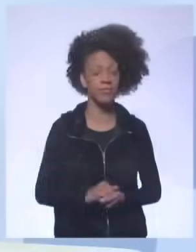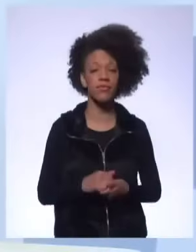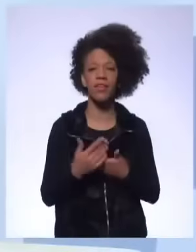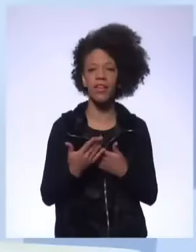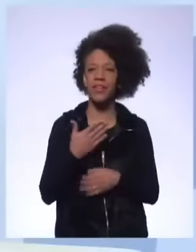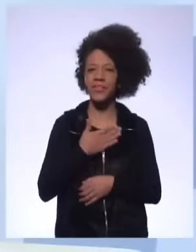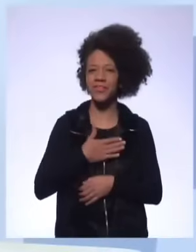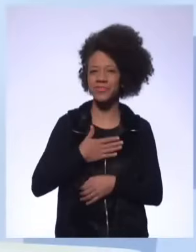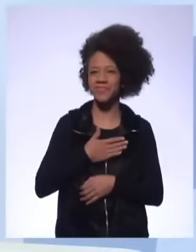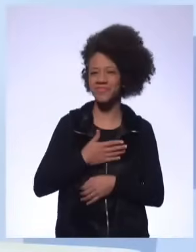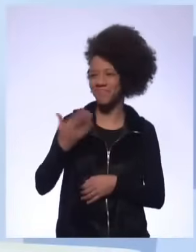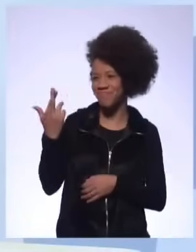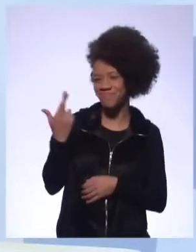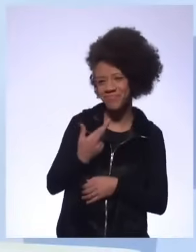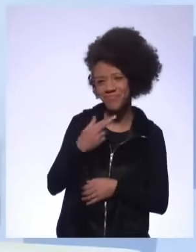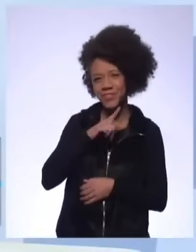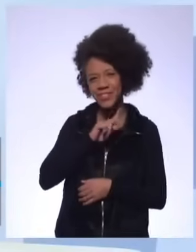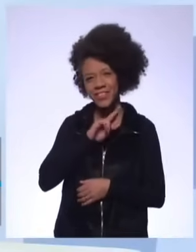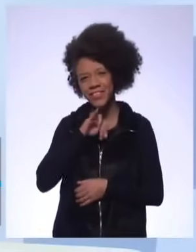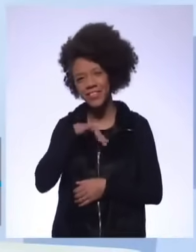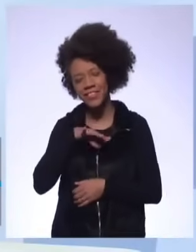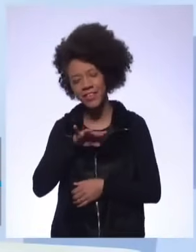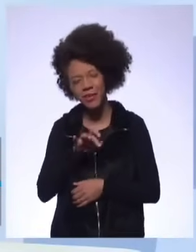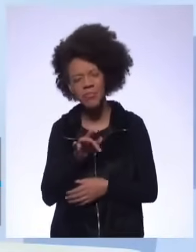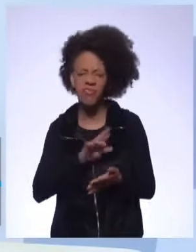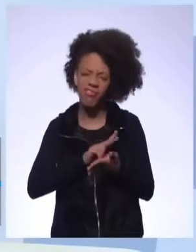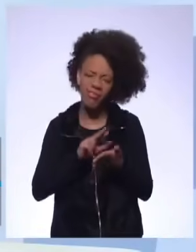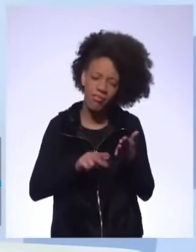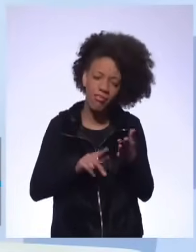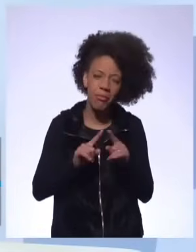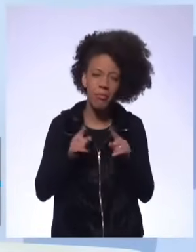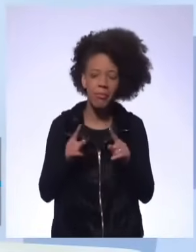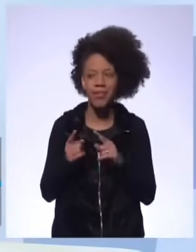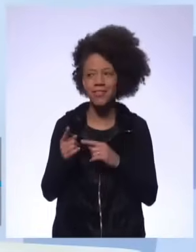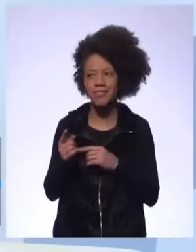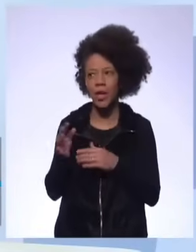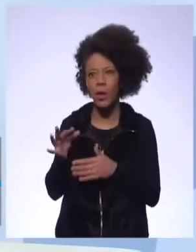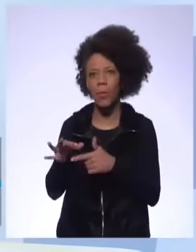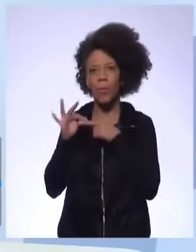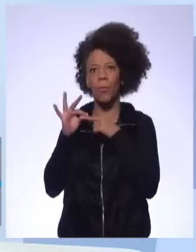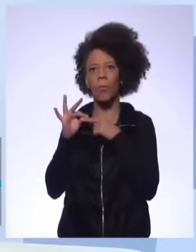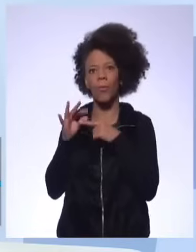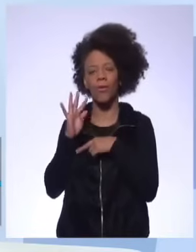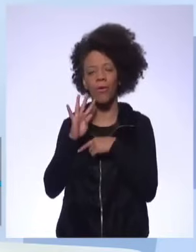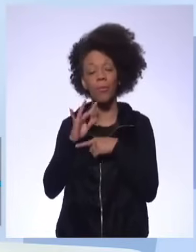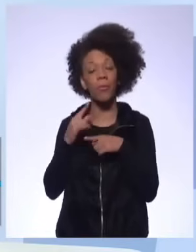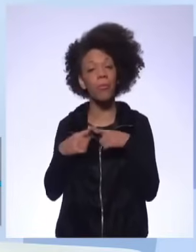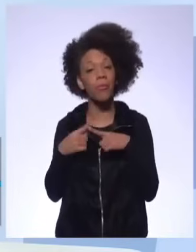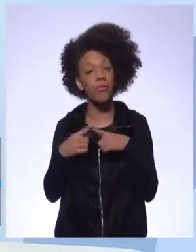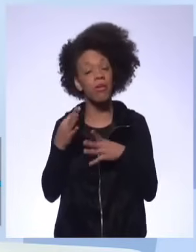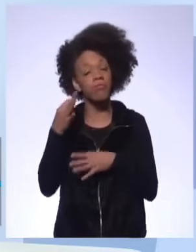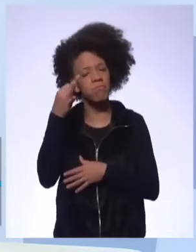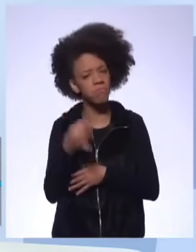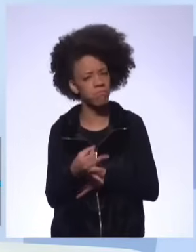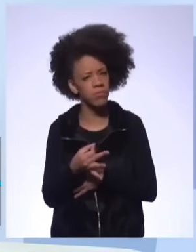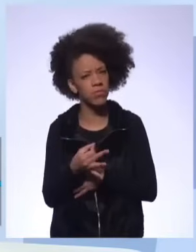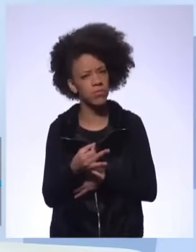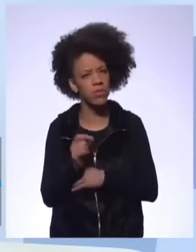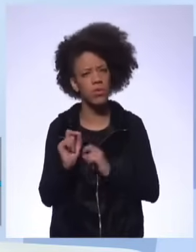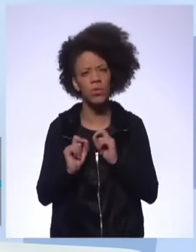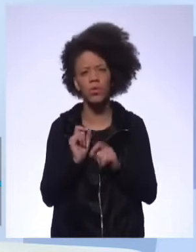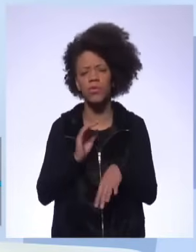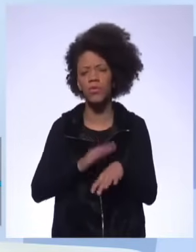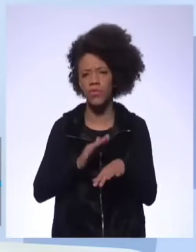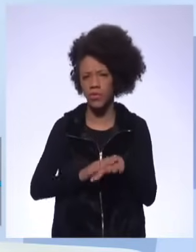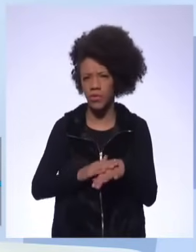Aí eu gostei da resposta do Guilherme. Eu gostei de várias respostas aqui, mas eu dei um destaque legal para o Guilherme, que ele foi justamente naquele comentário que eu tinha